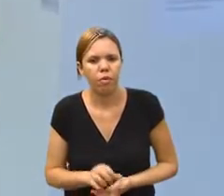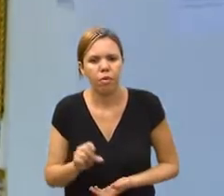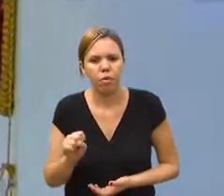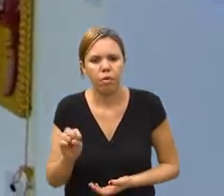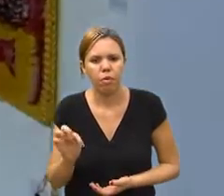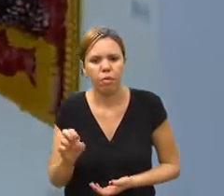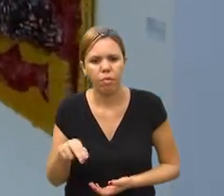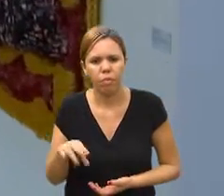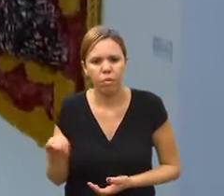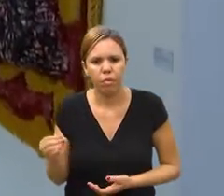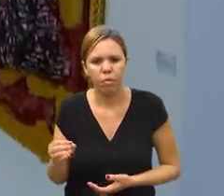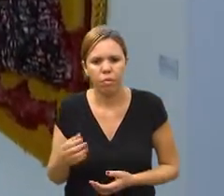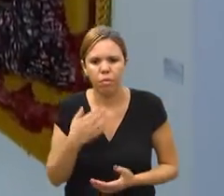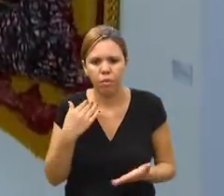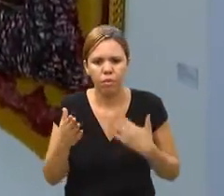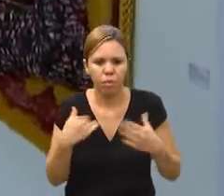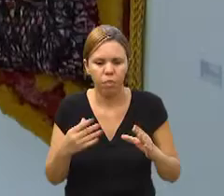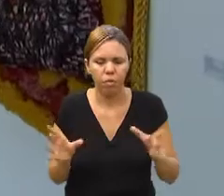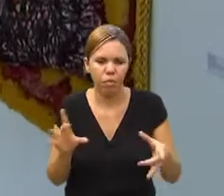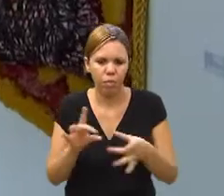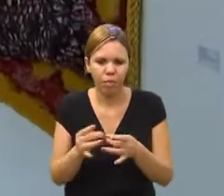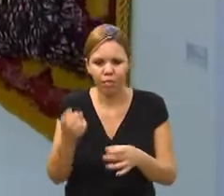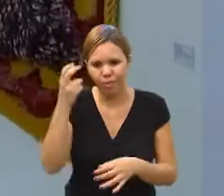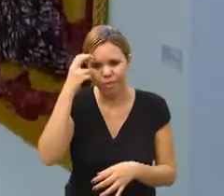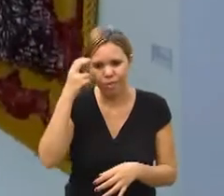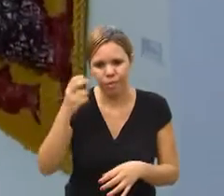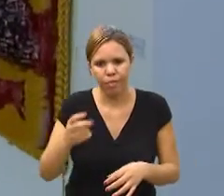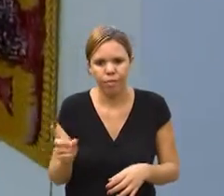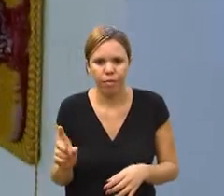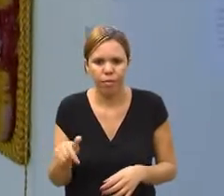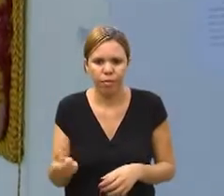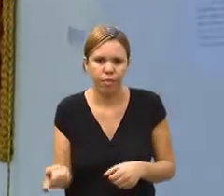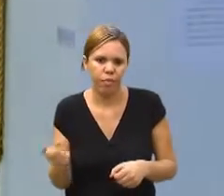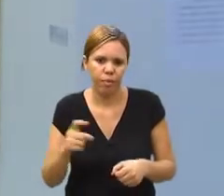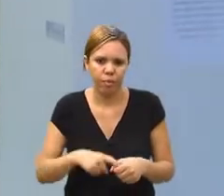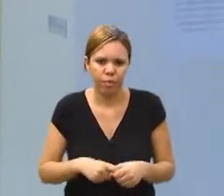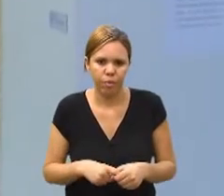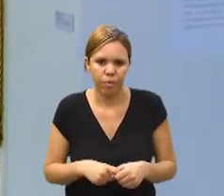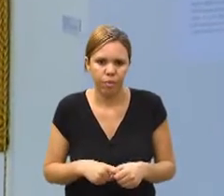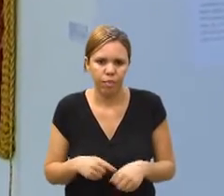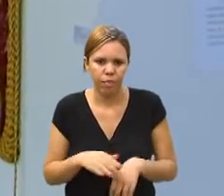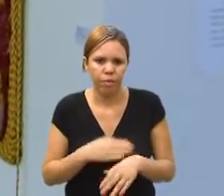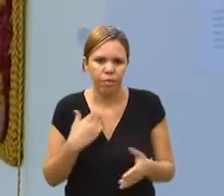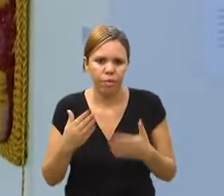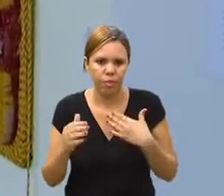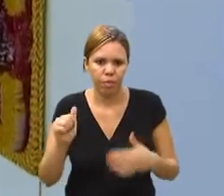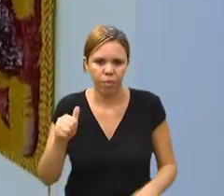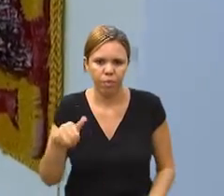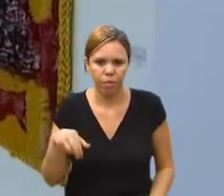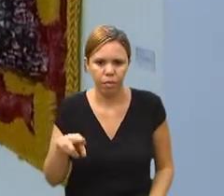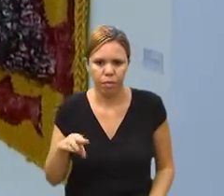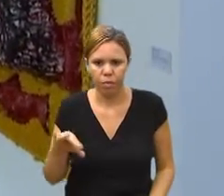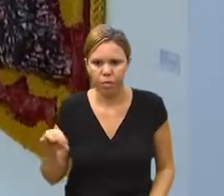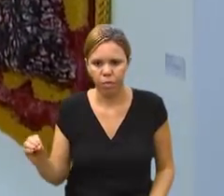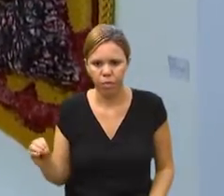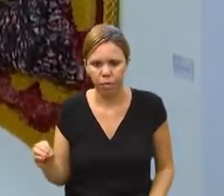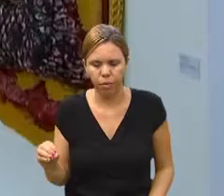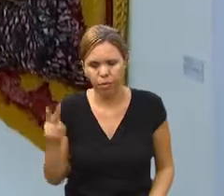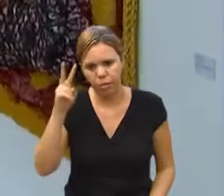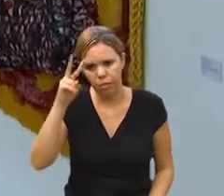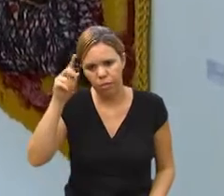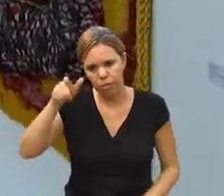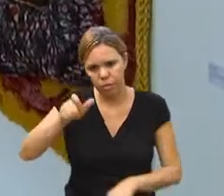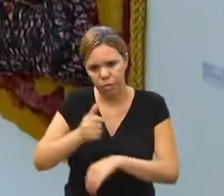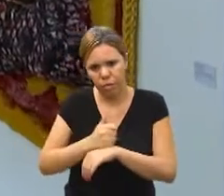que conversou com a gente aqui no Conexão Cultural. Daqui a pouco eu volto para conversar com o Américo, que é